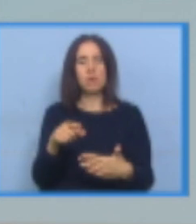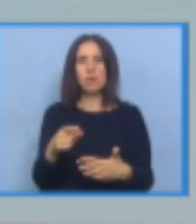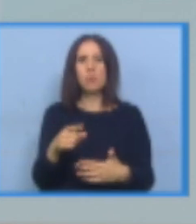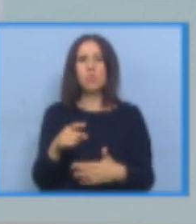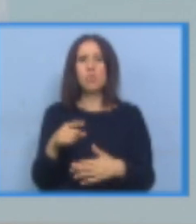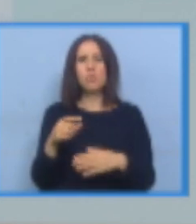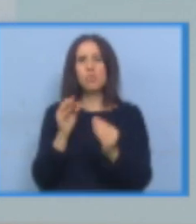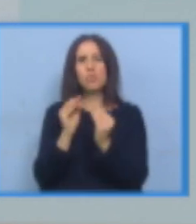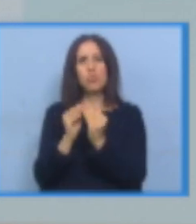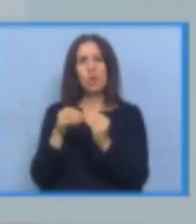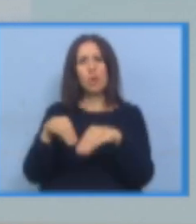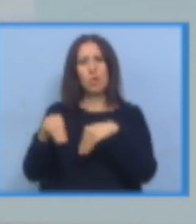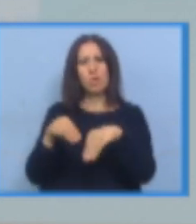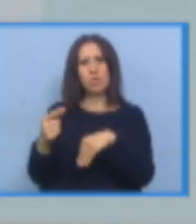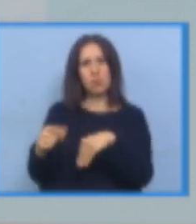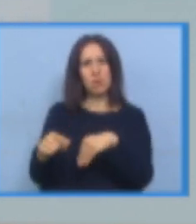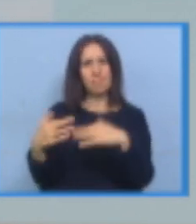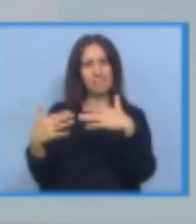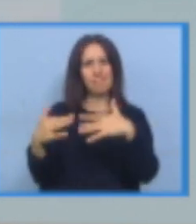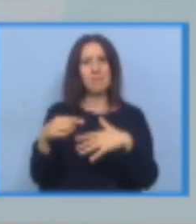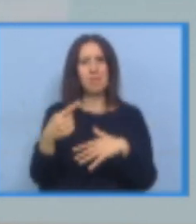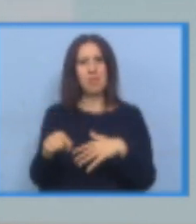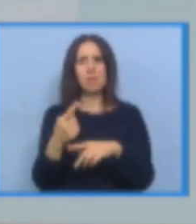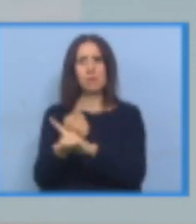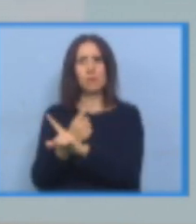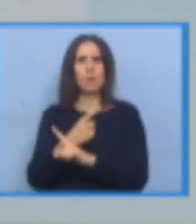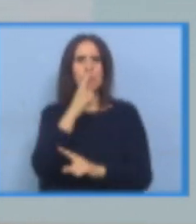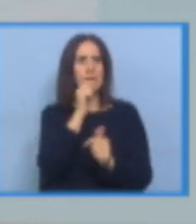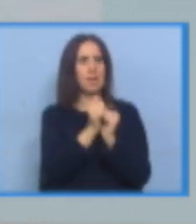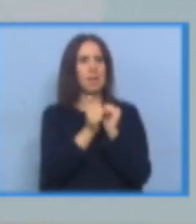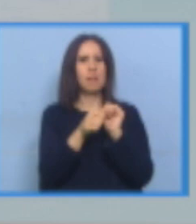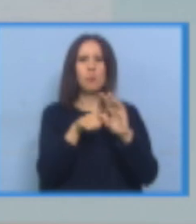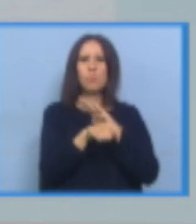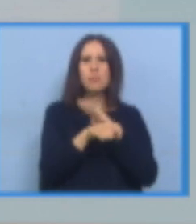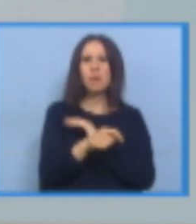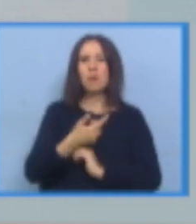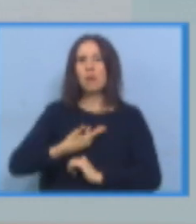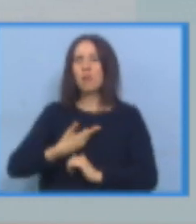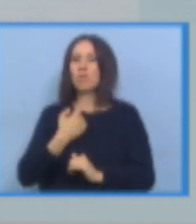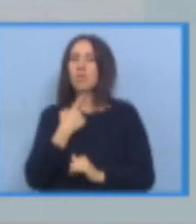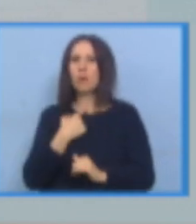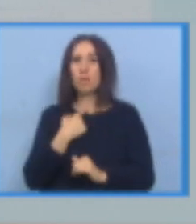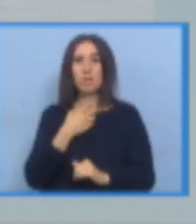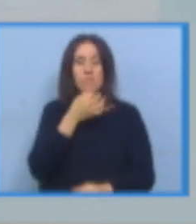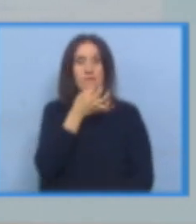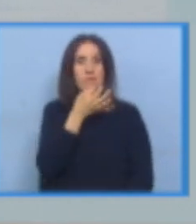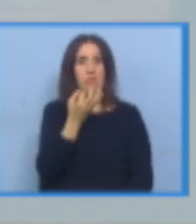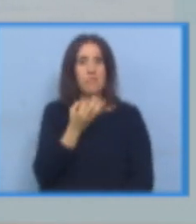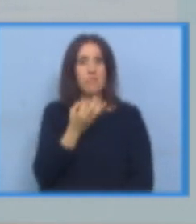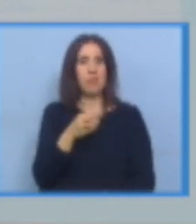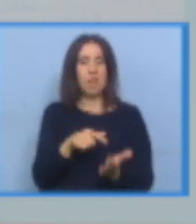os jogos combinados, com a corrupção de atletas, há a dimensão do doping. Fala também da